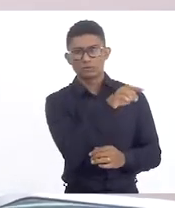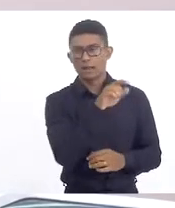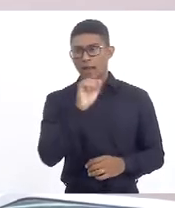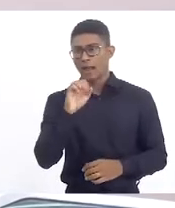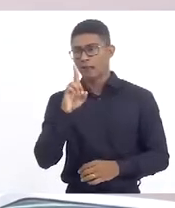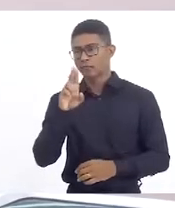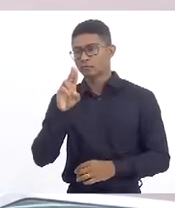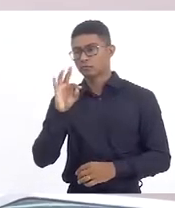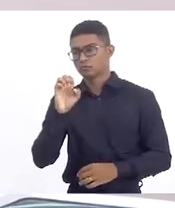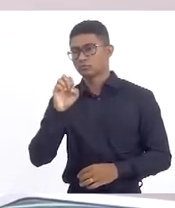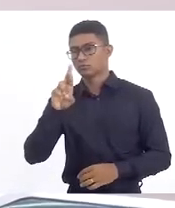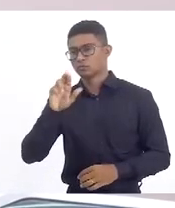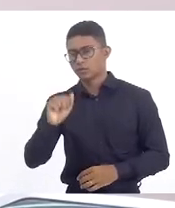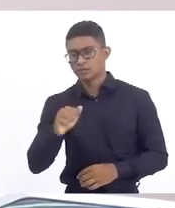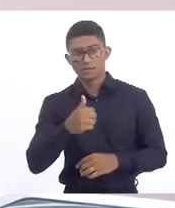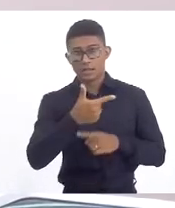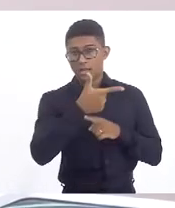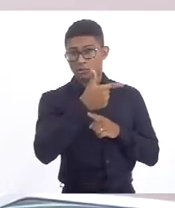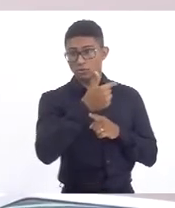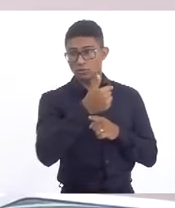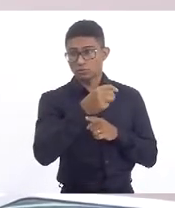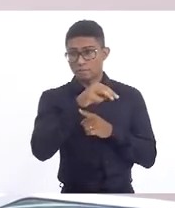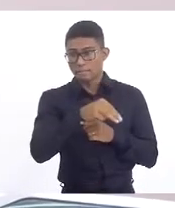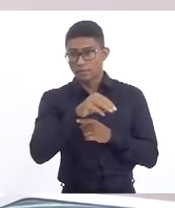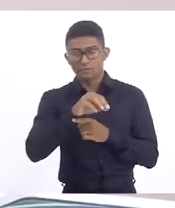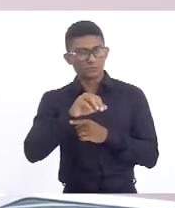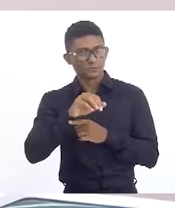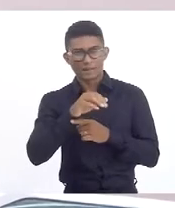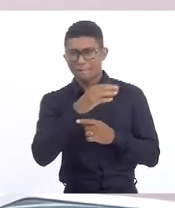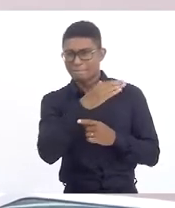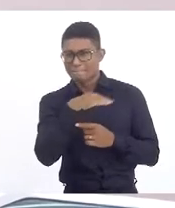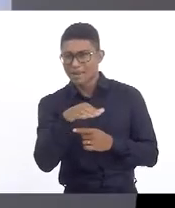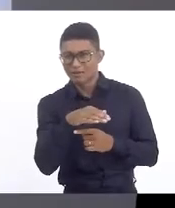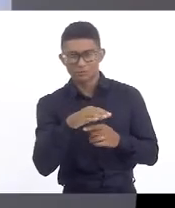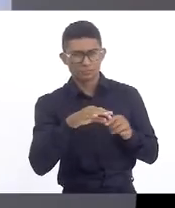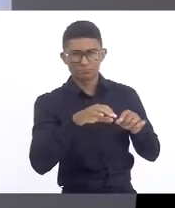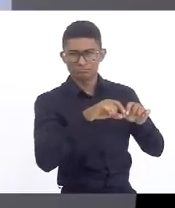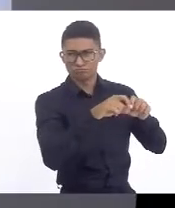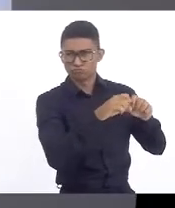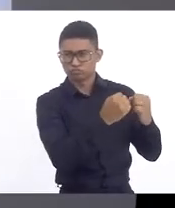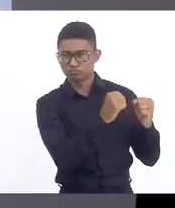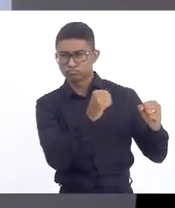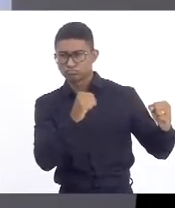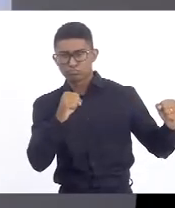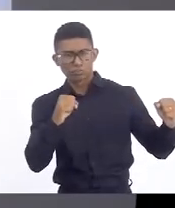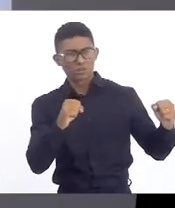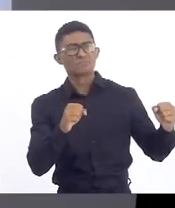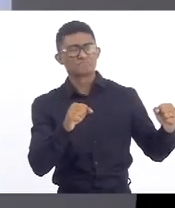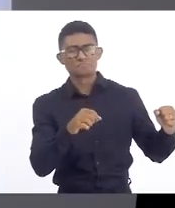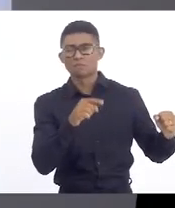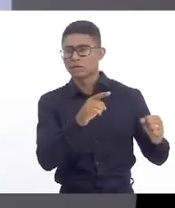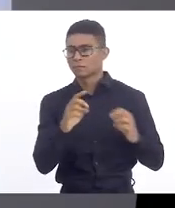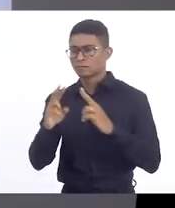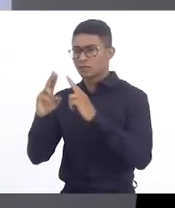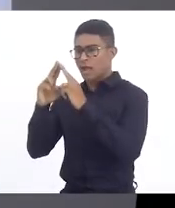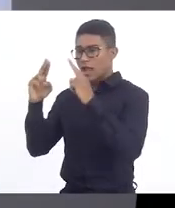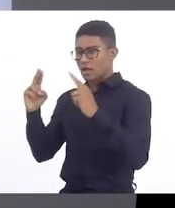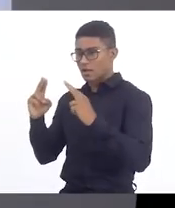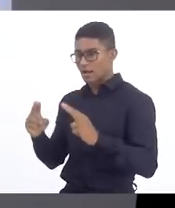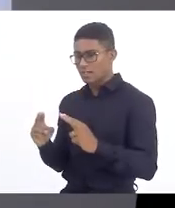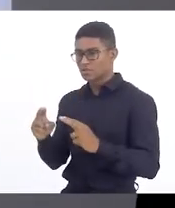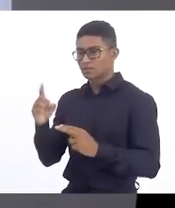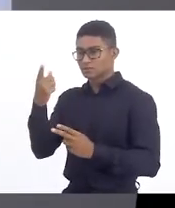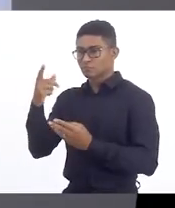12 metros cúbicos por segundo, vai ser a quinta maior do Brasil. Esse recurso é o recurso da Caixa Econômica Federal, o